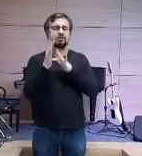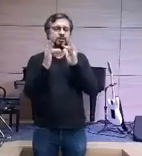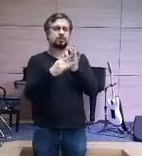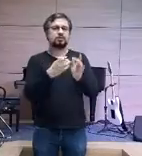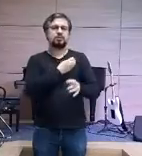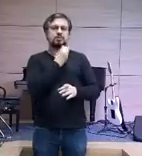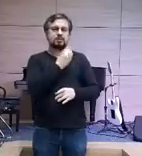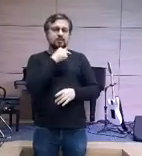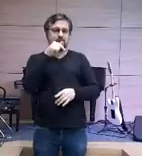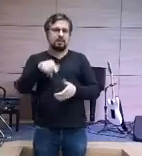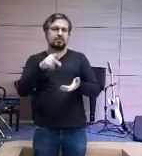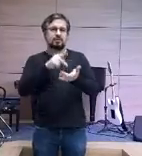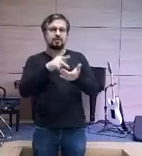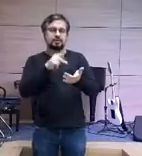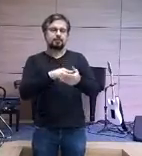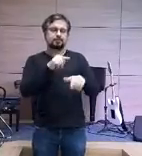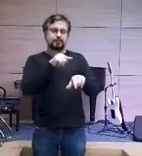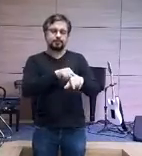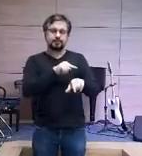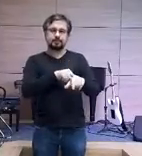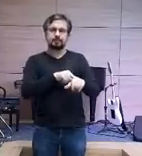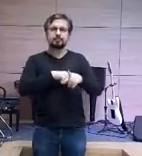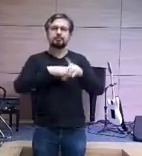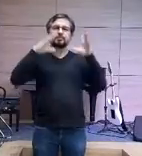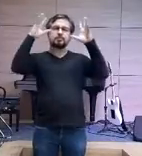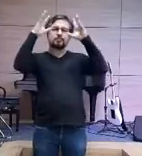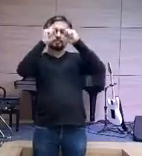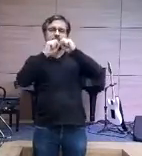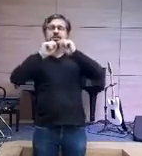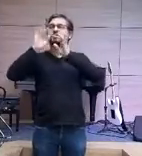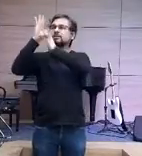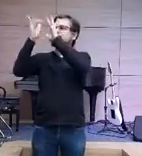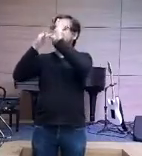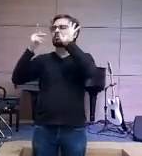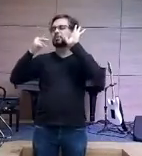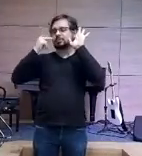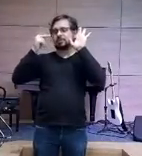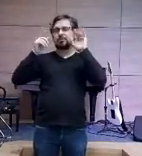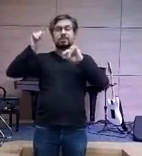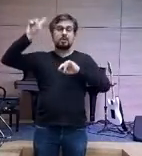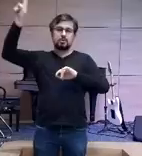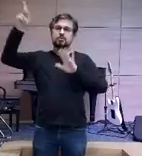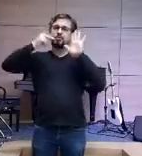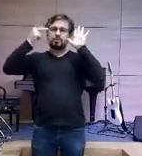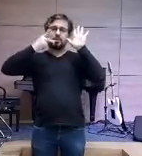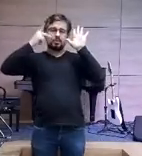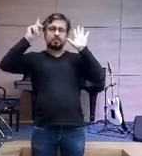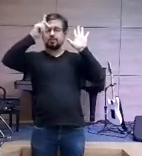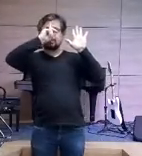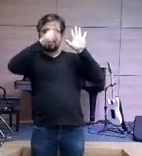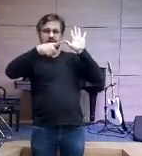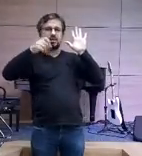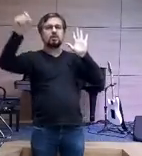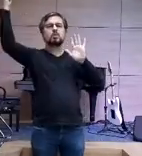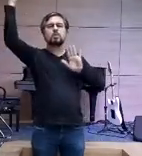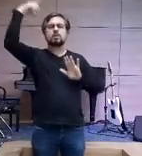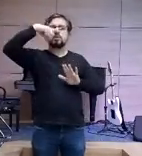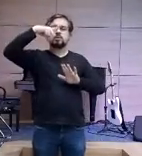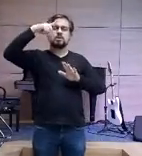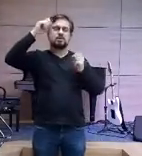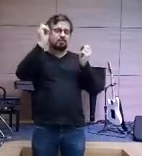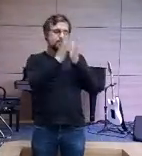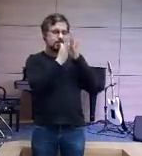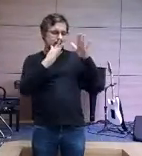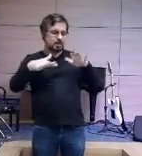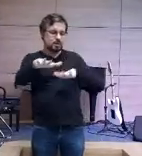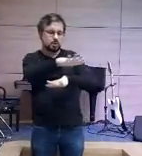e em tempos de grandes trevas Deus prometeu que enviaria uma luz que brilhará sobre todos os que